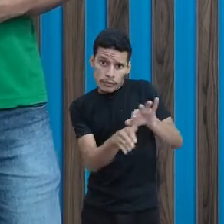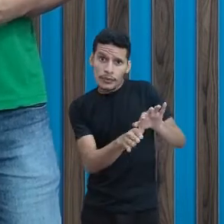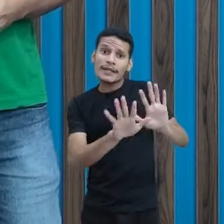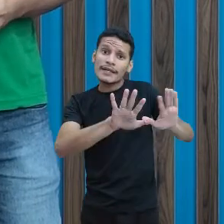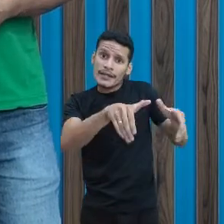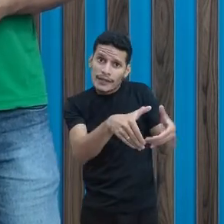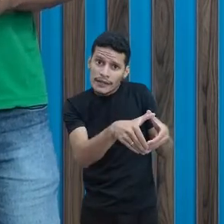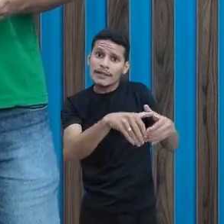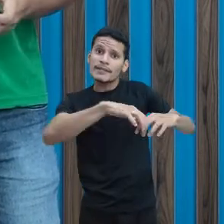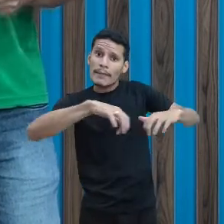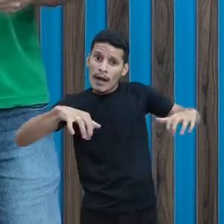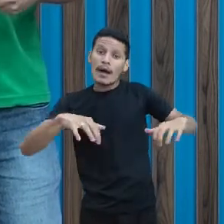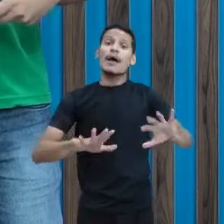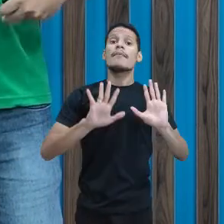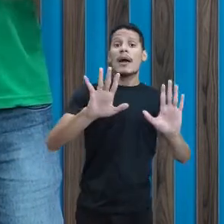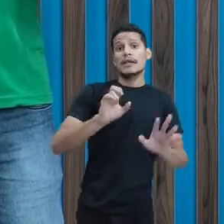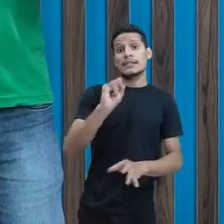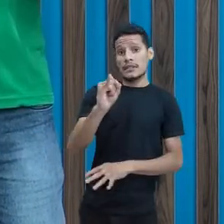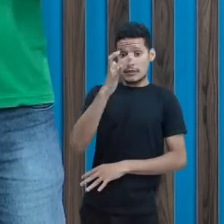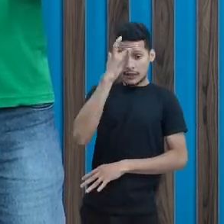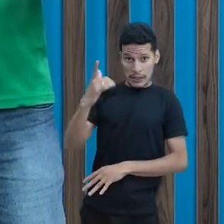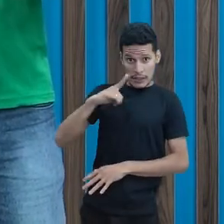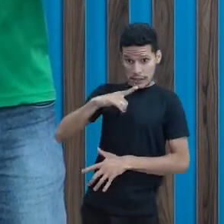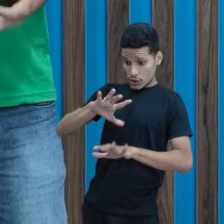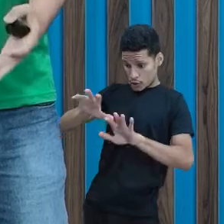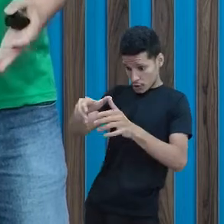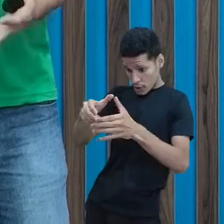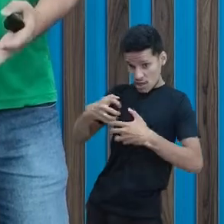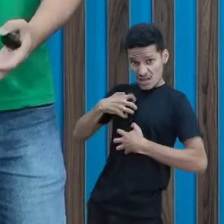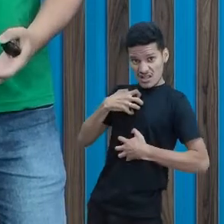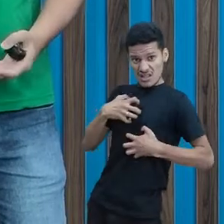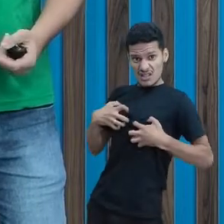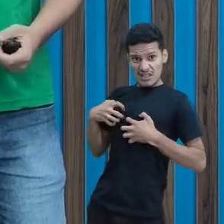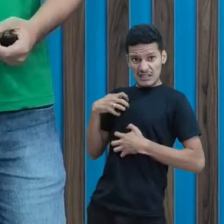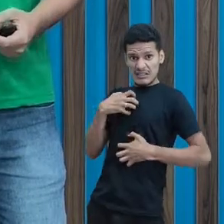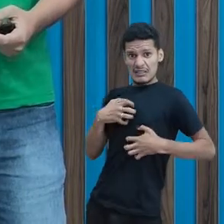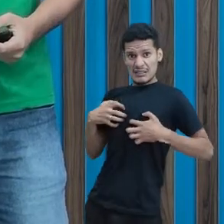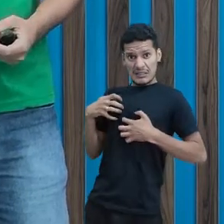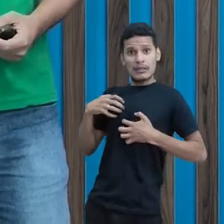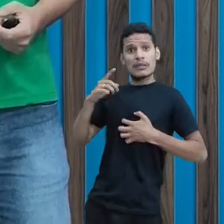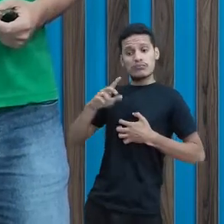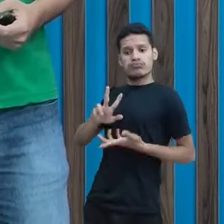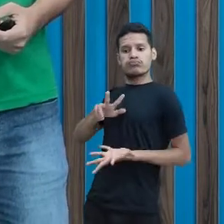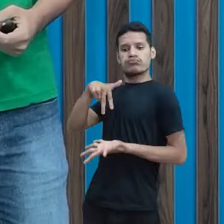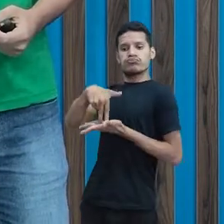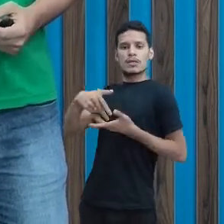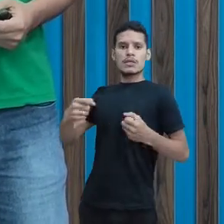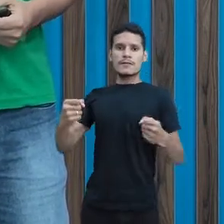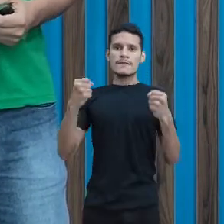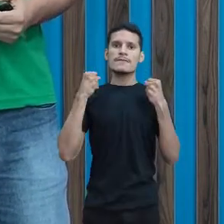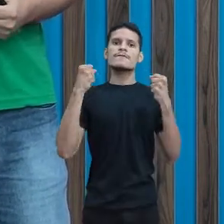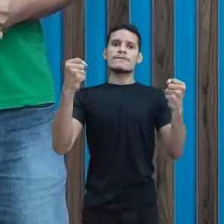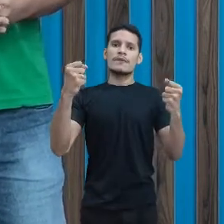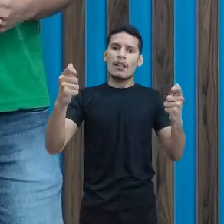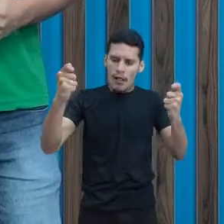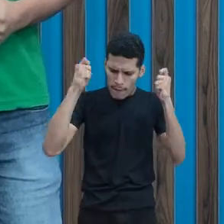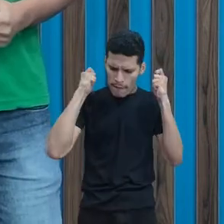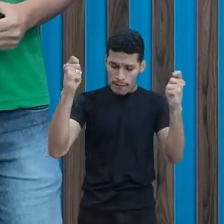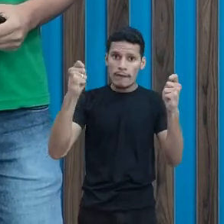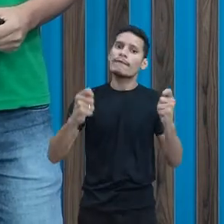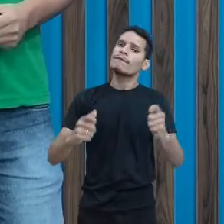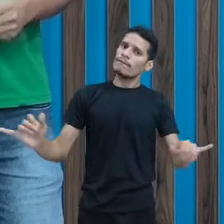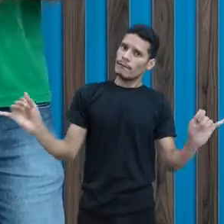se incomodaram contra, né, a condição ao qual o povo estava sendo submetido, que se levantaram, falaram alguma coisa e se sofreram,